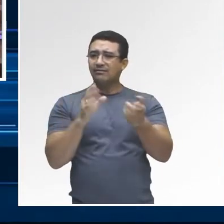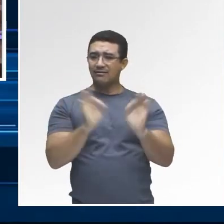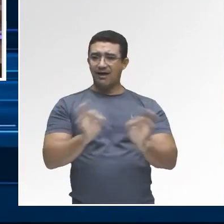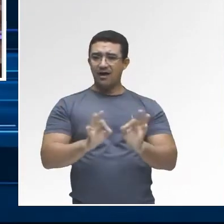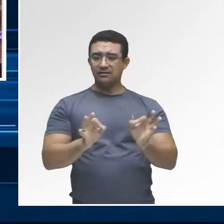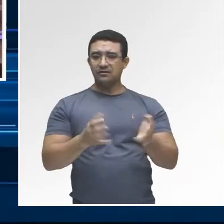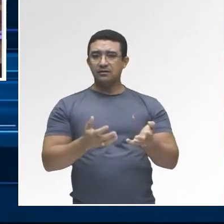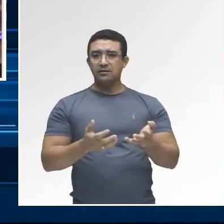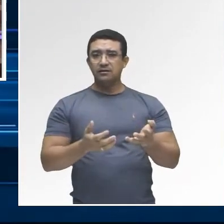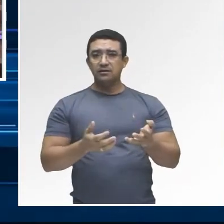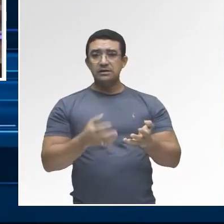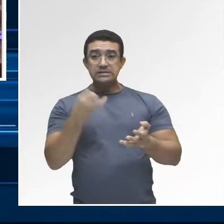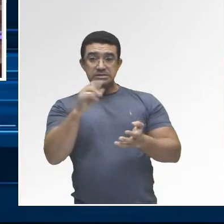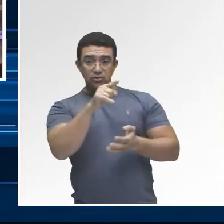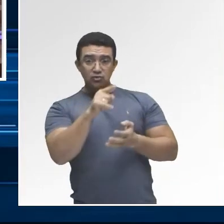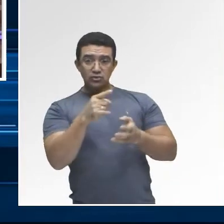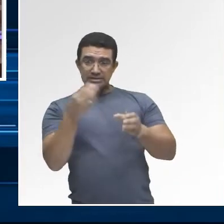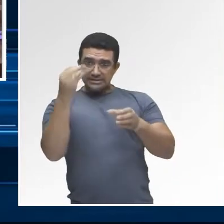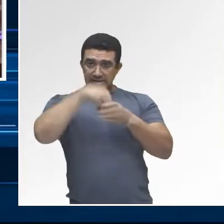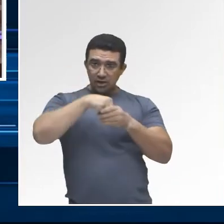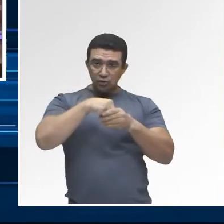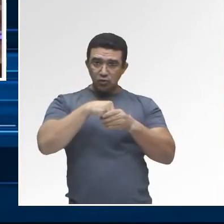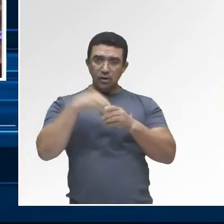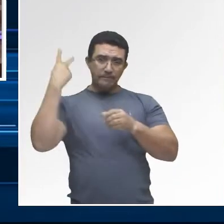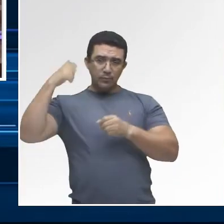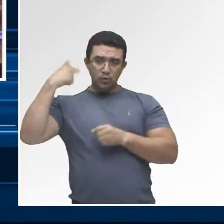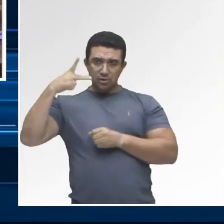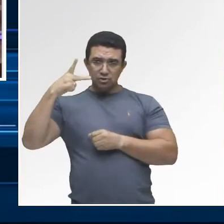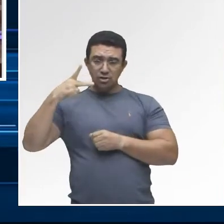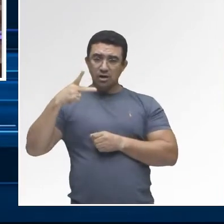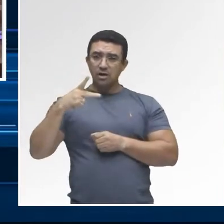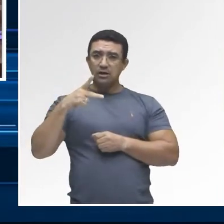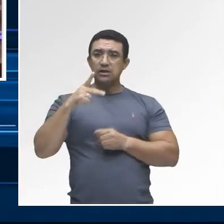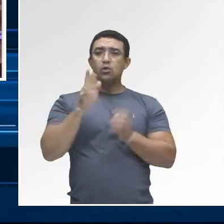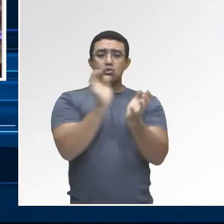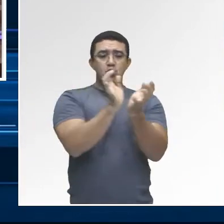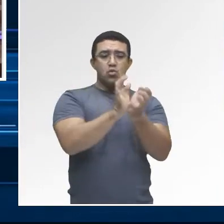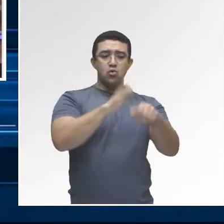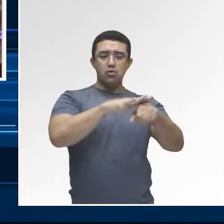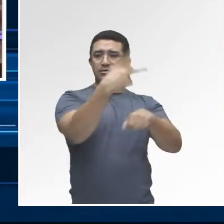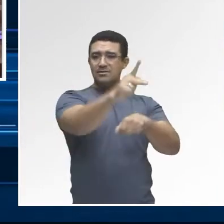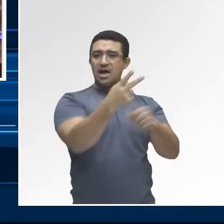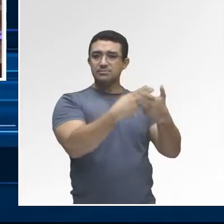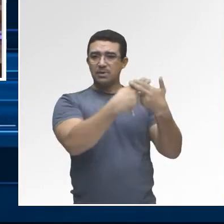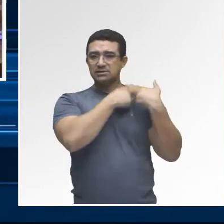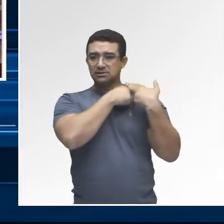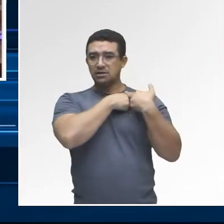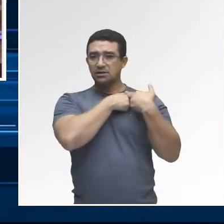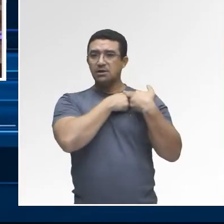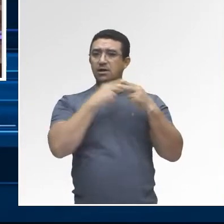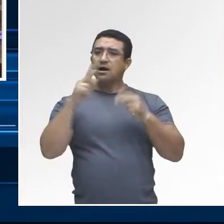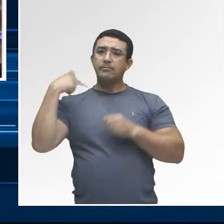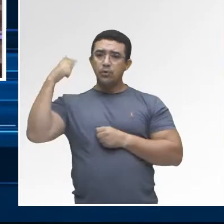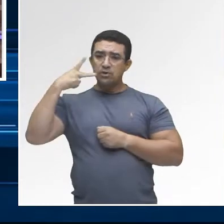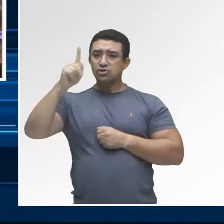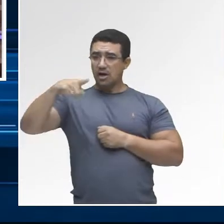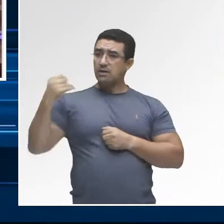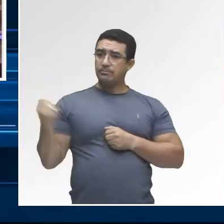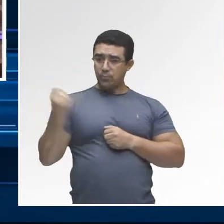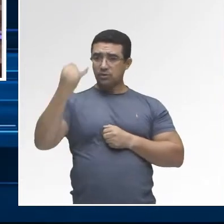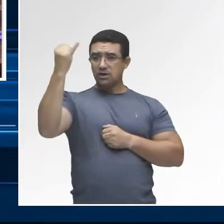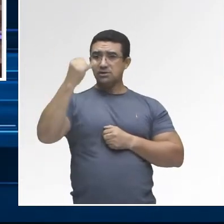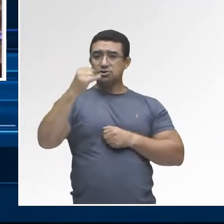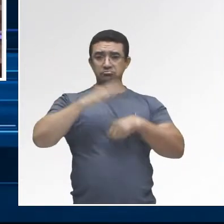está inserido na política, você ter um representante do seu grupo inserido na política é fundamental para que você tenha os seus